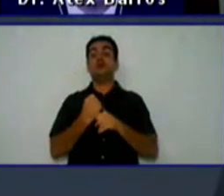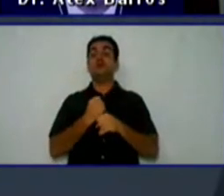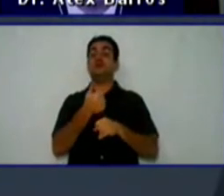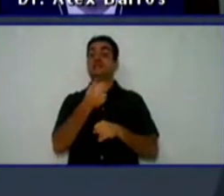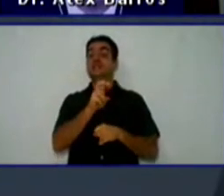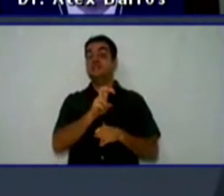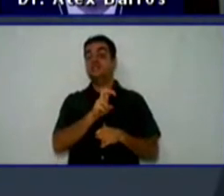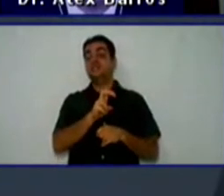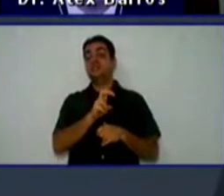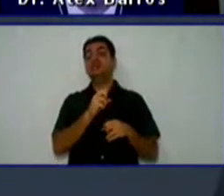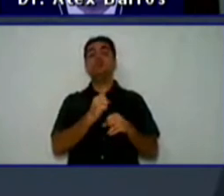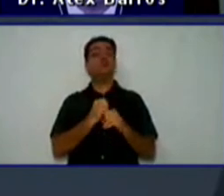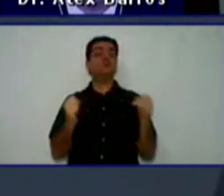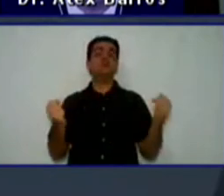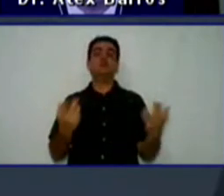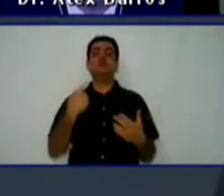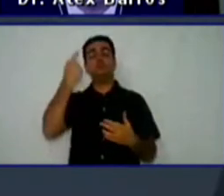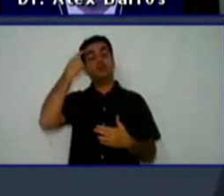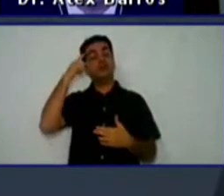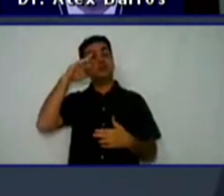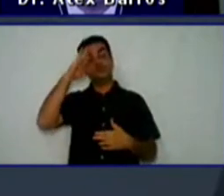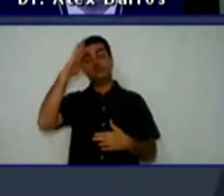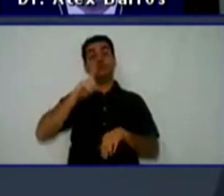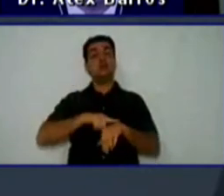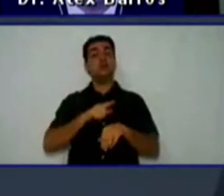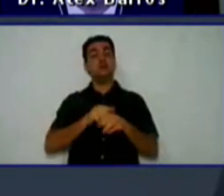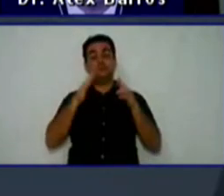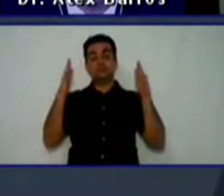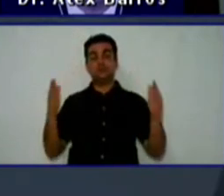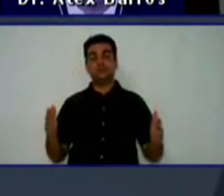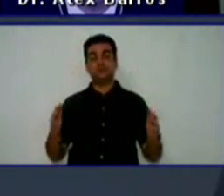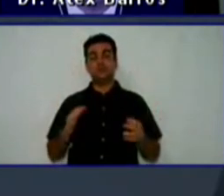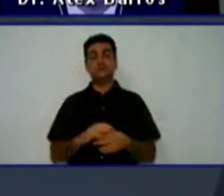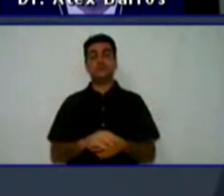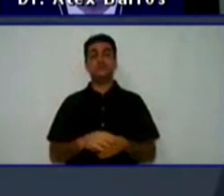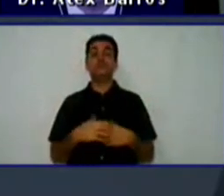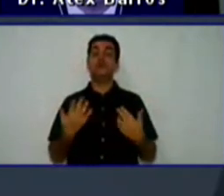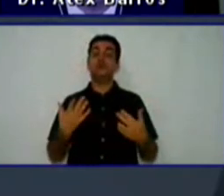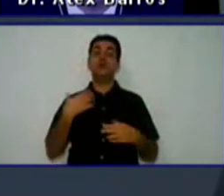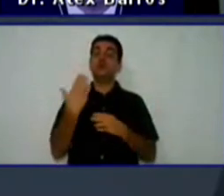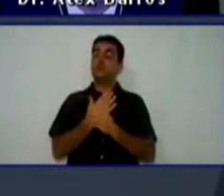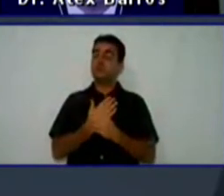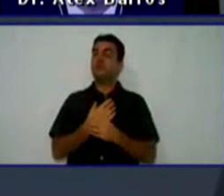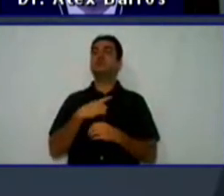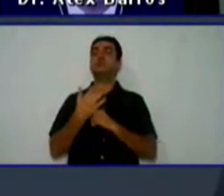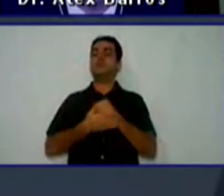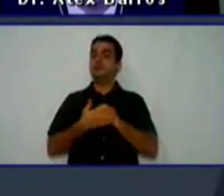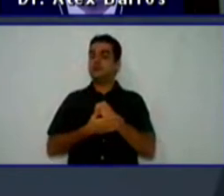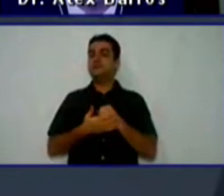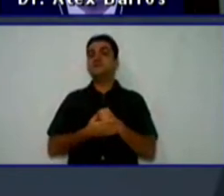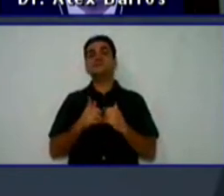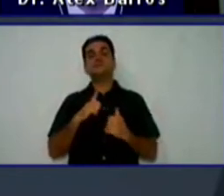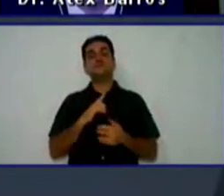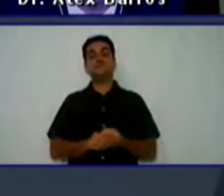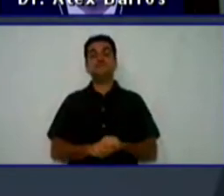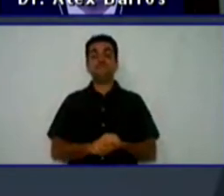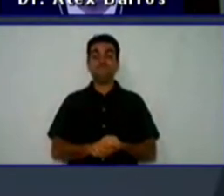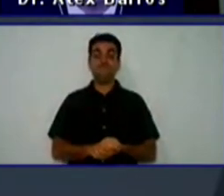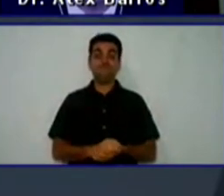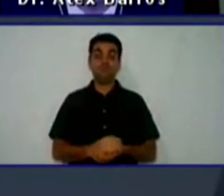2015, incide, em caso, o princípio tempus regit actum, e há precedentes nesse sentido. Para constituir